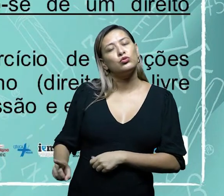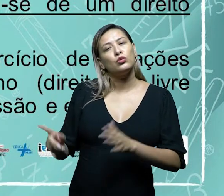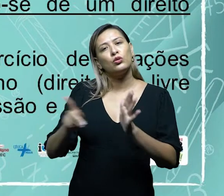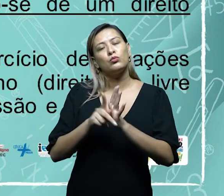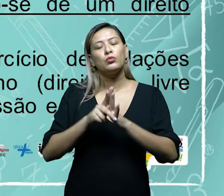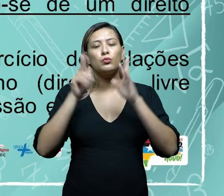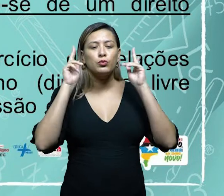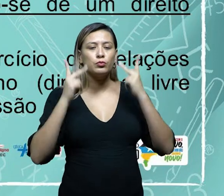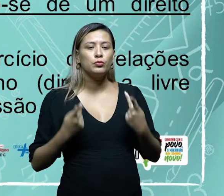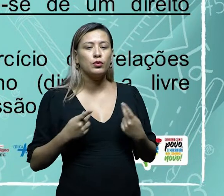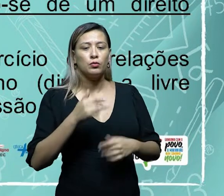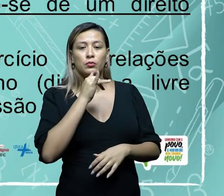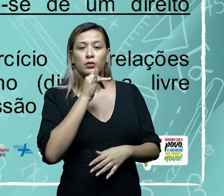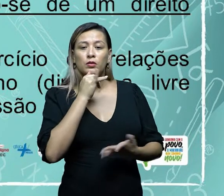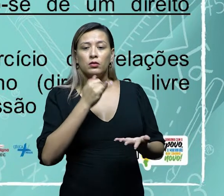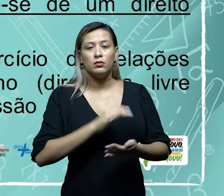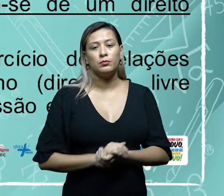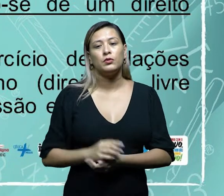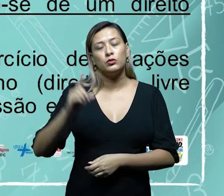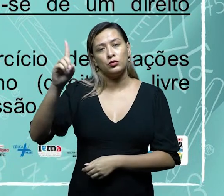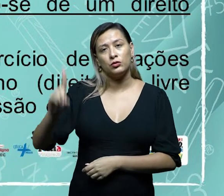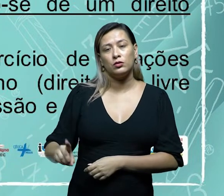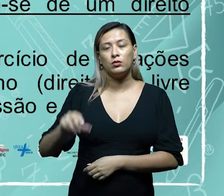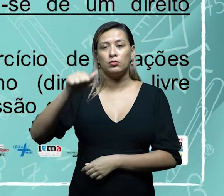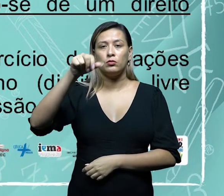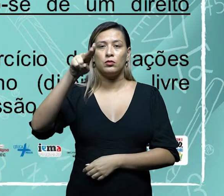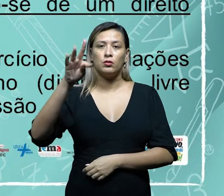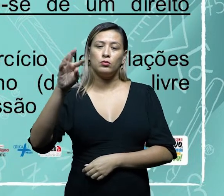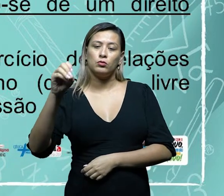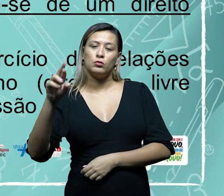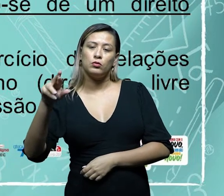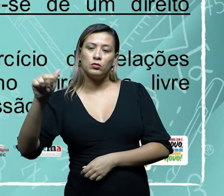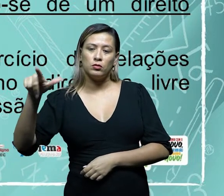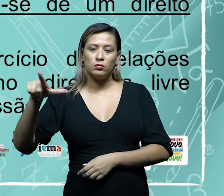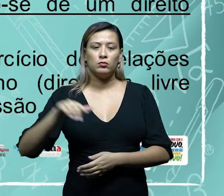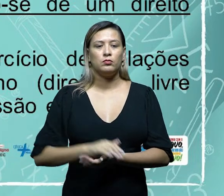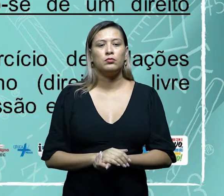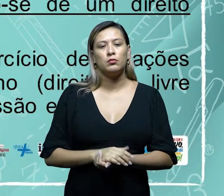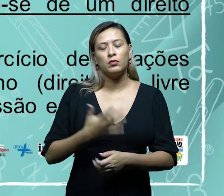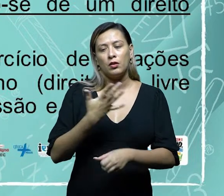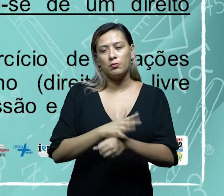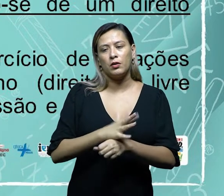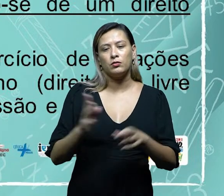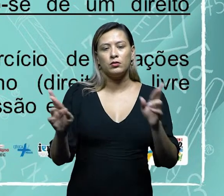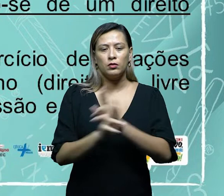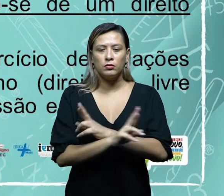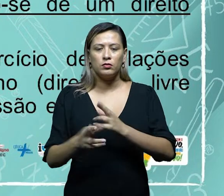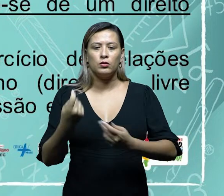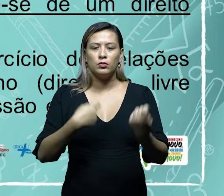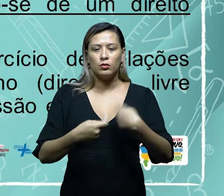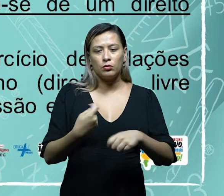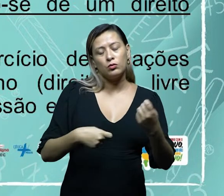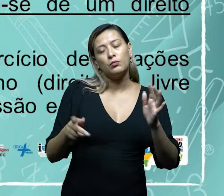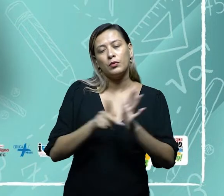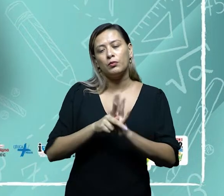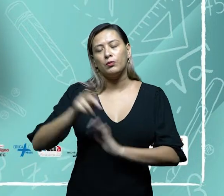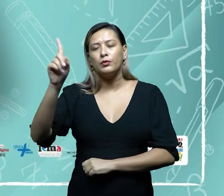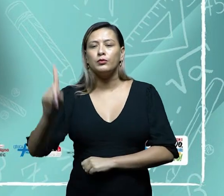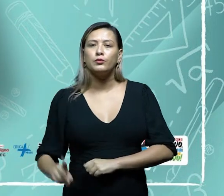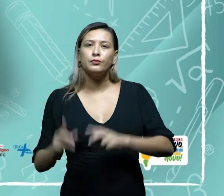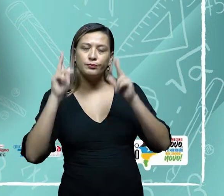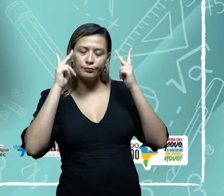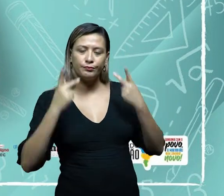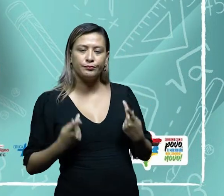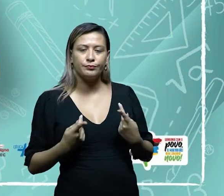Um exemplo disso, né, são os direitos autorais, o exercício das relações econômicas decorrentes de um direito humano.